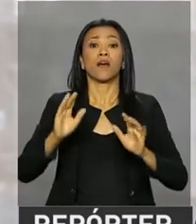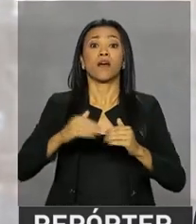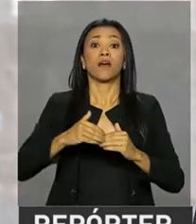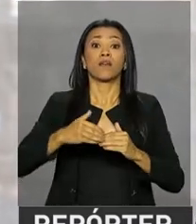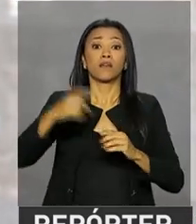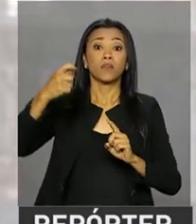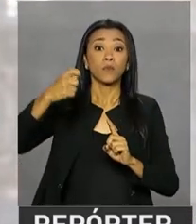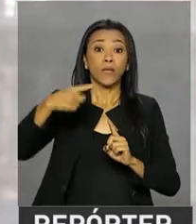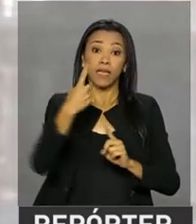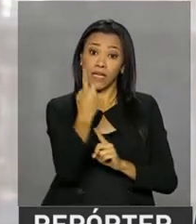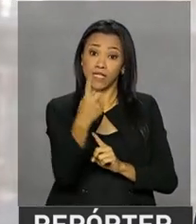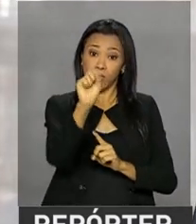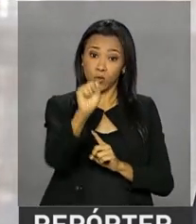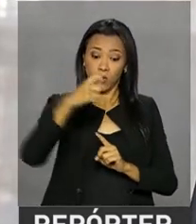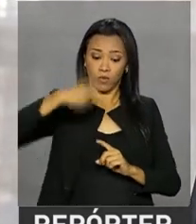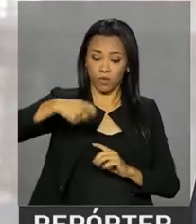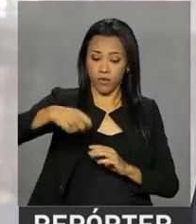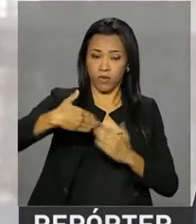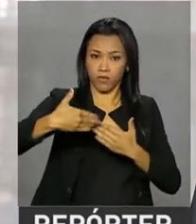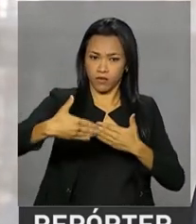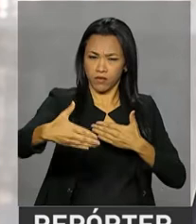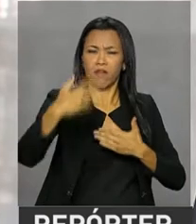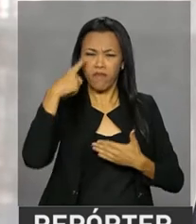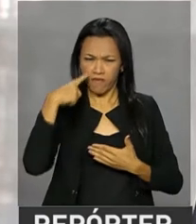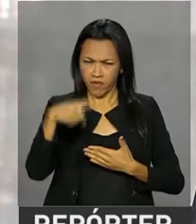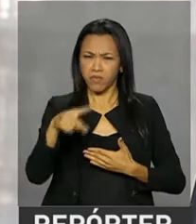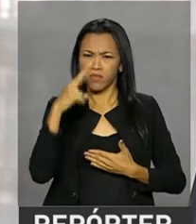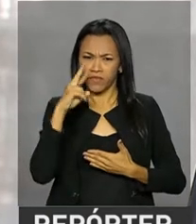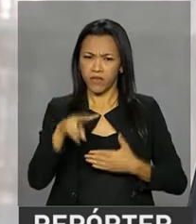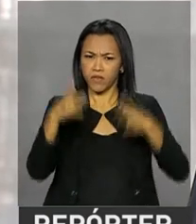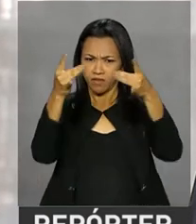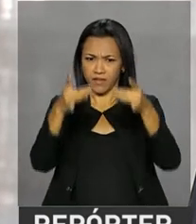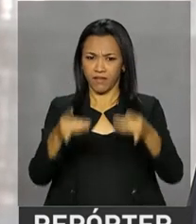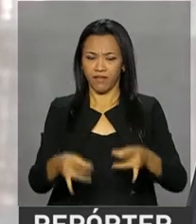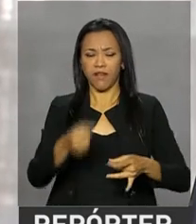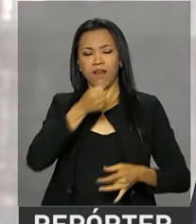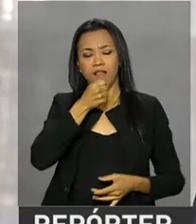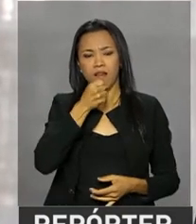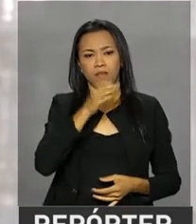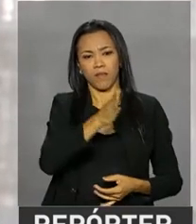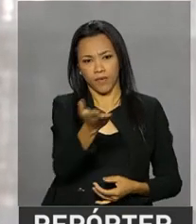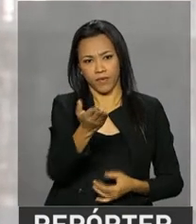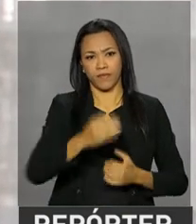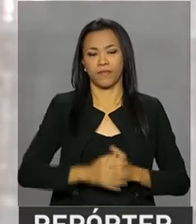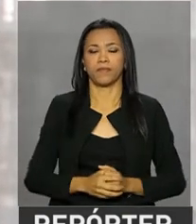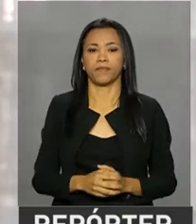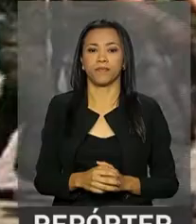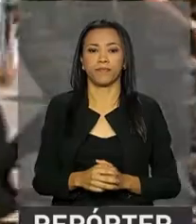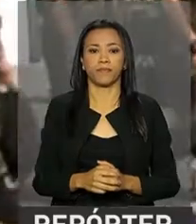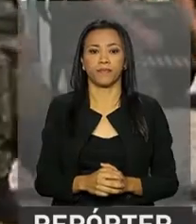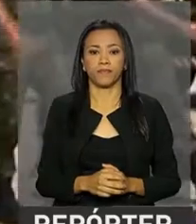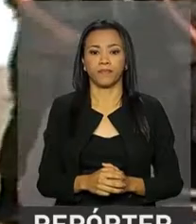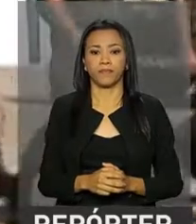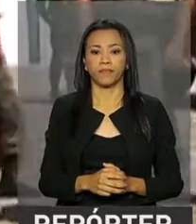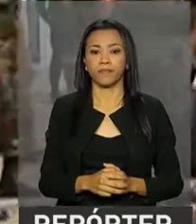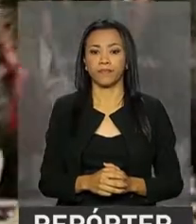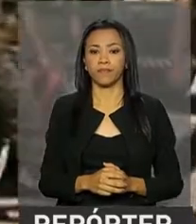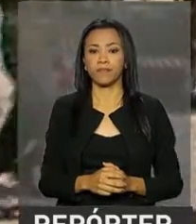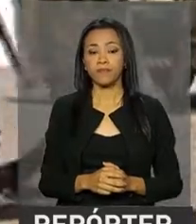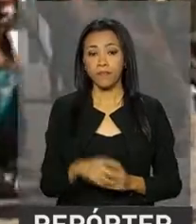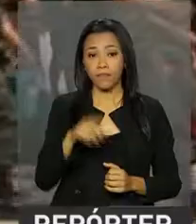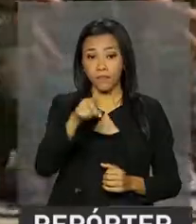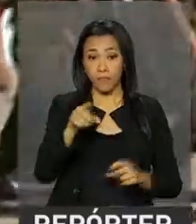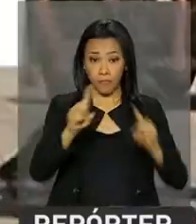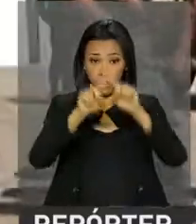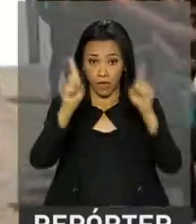próximos 18 meses nos ver os detalhes da reportagem de luana karen o